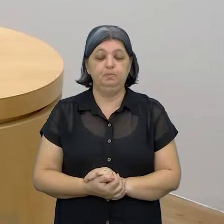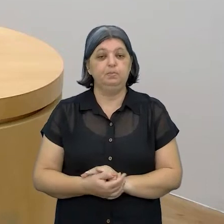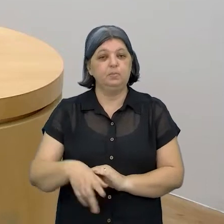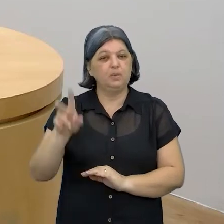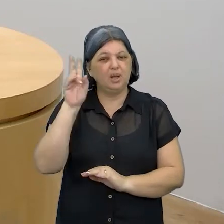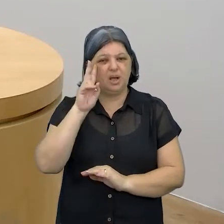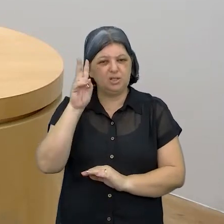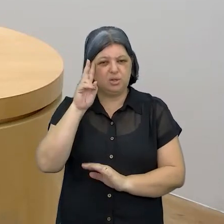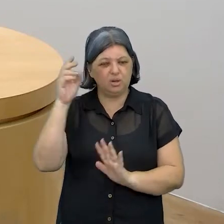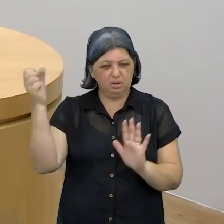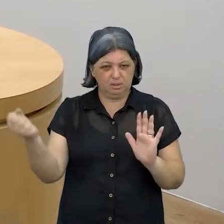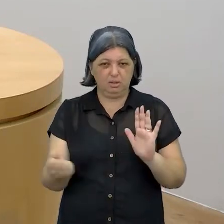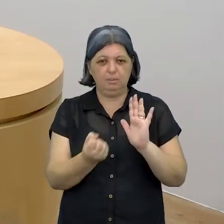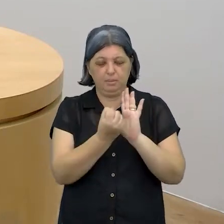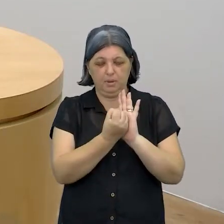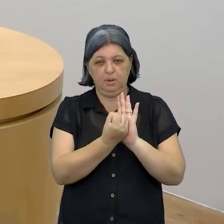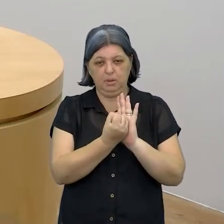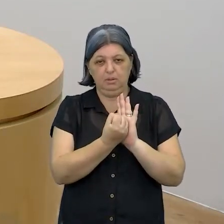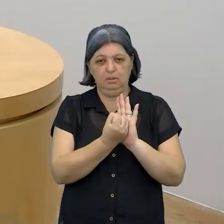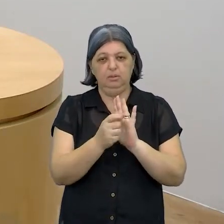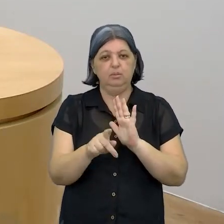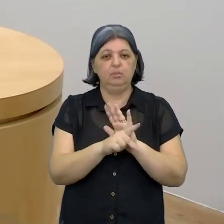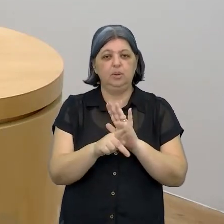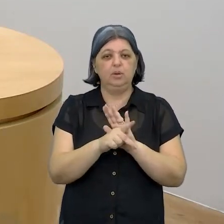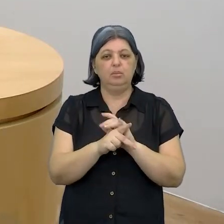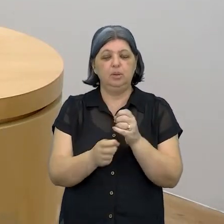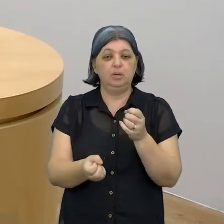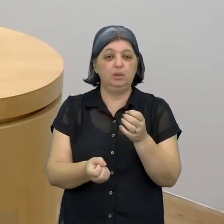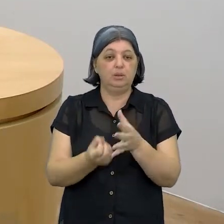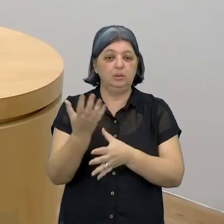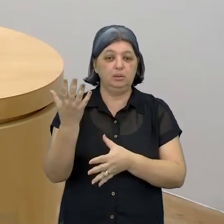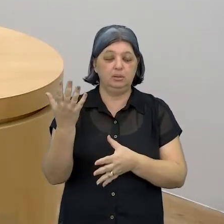histórico, diz o Foucault, que data o nascimento